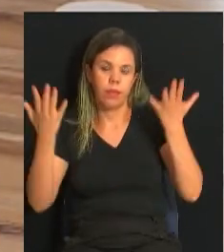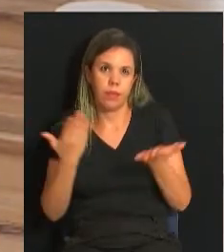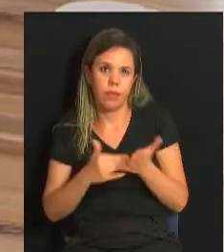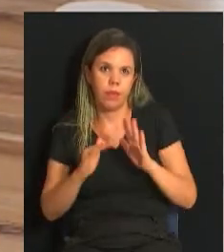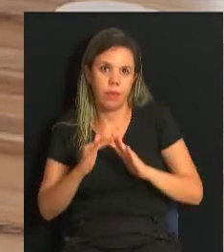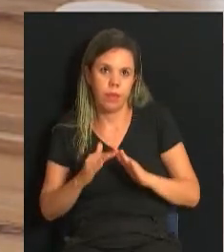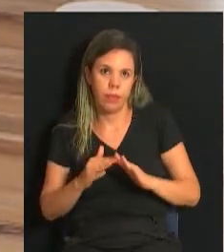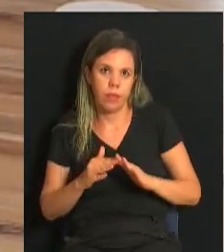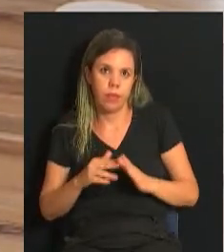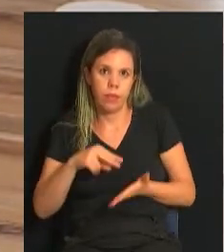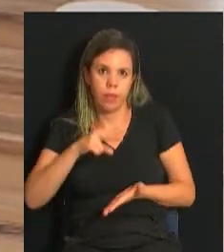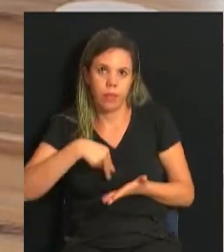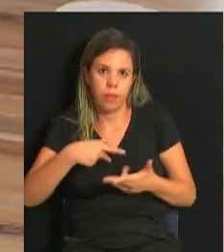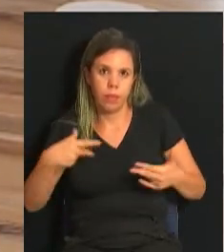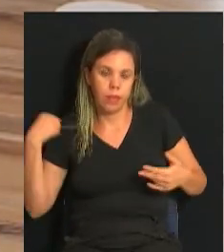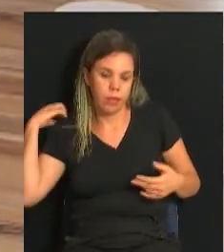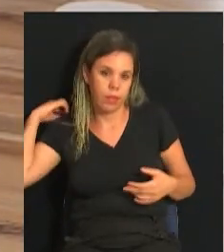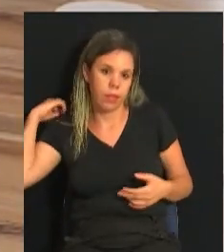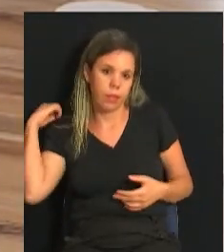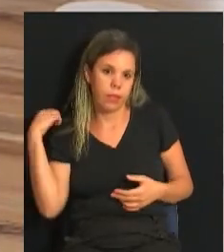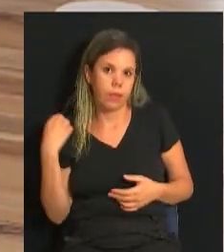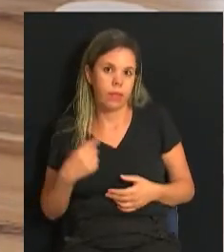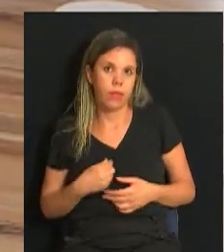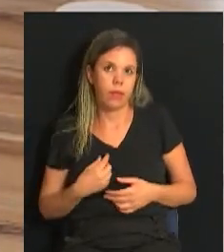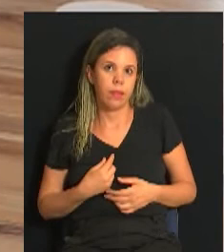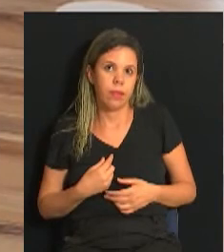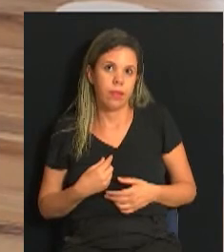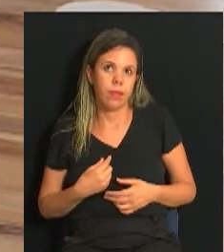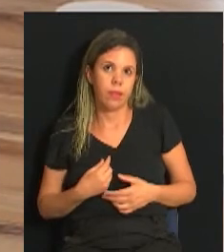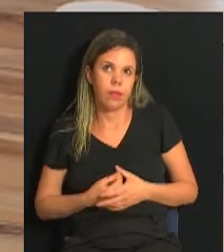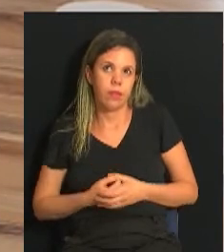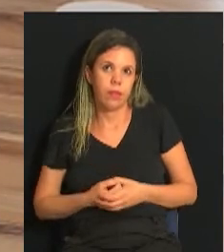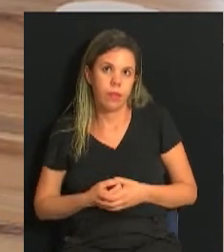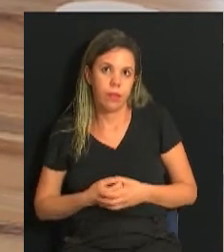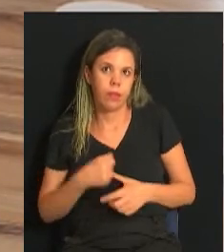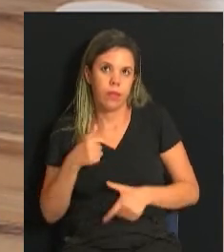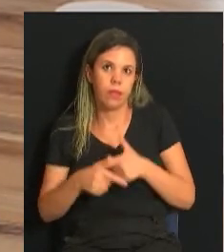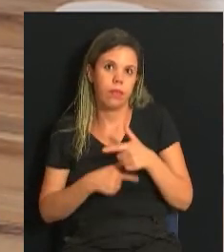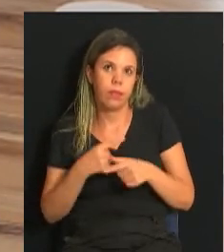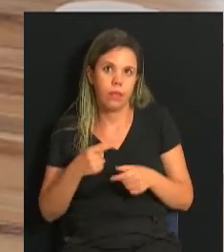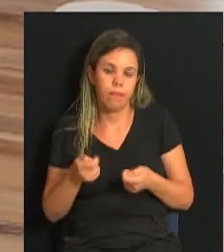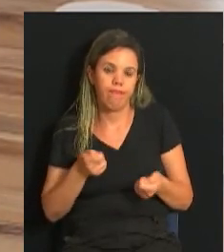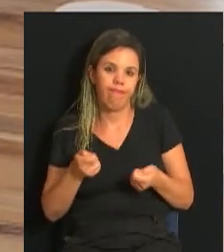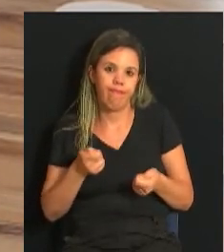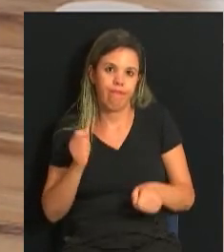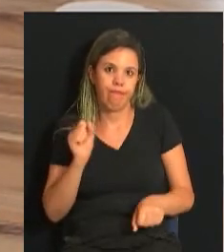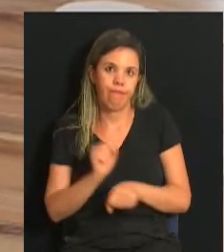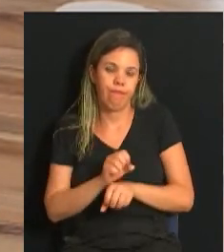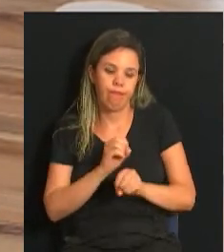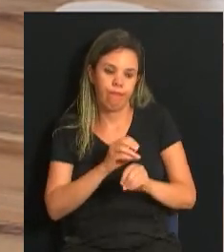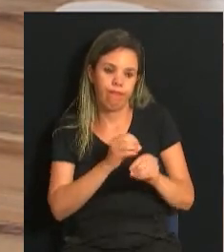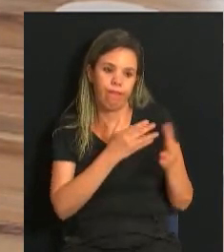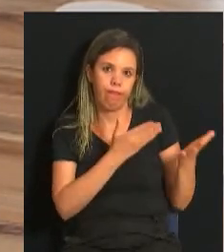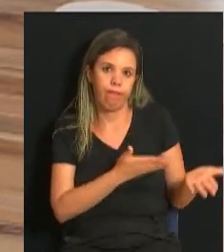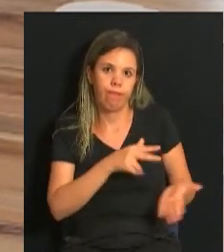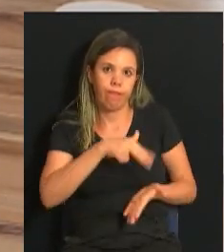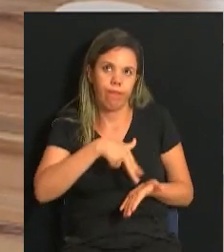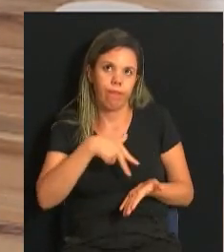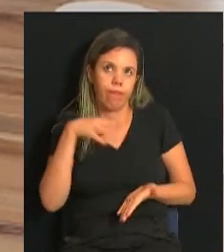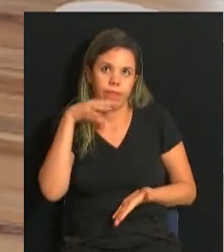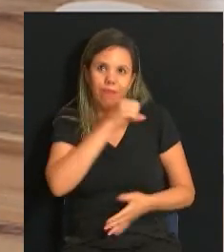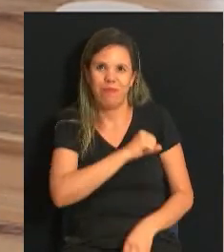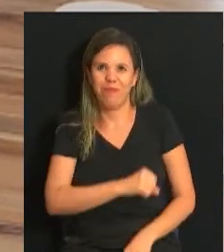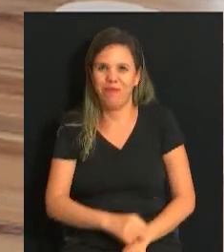colégio bailinho tal foi muito mesmo assim super trabalhar não você consegue em uma noite minha